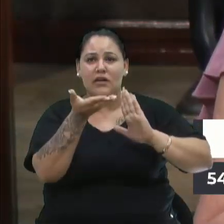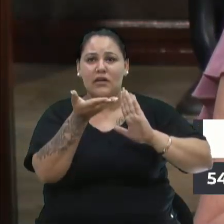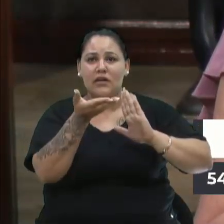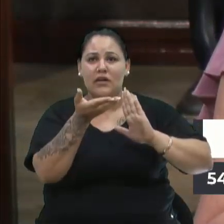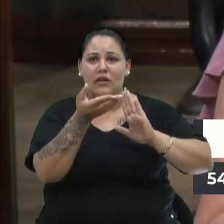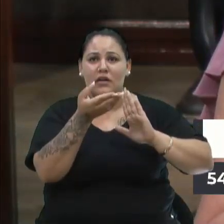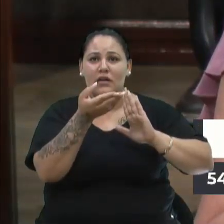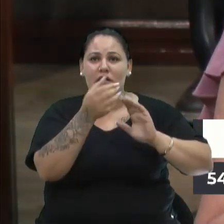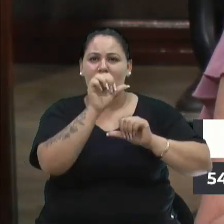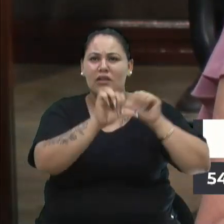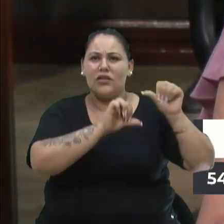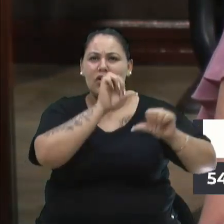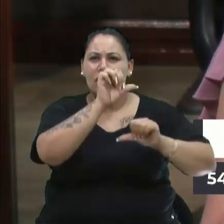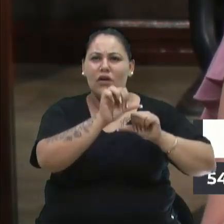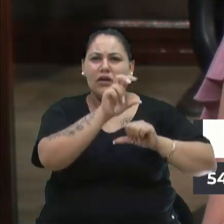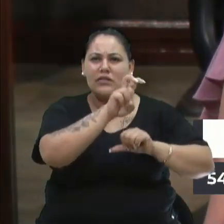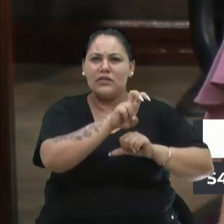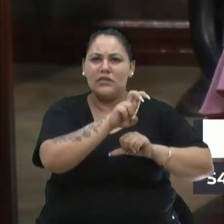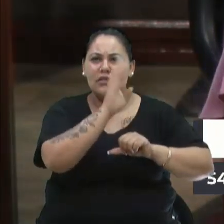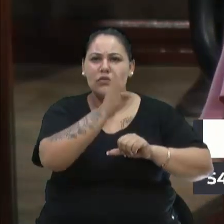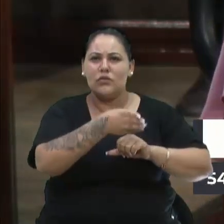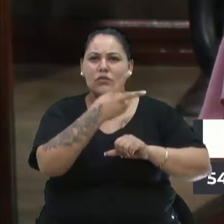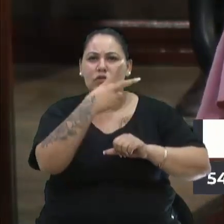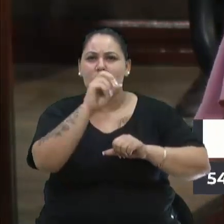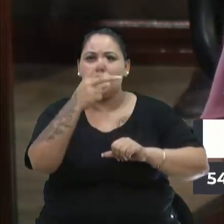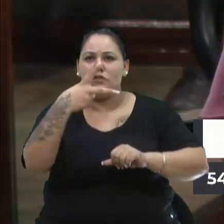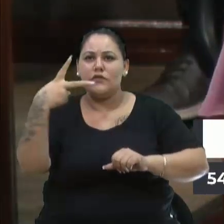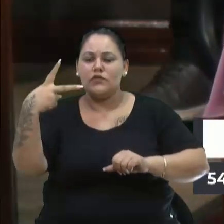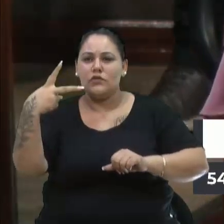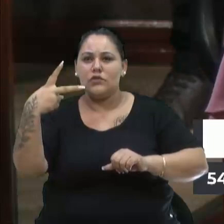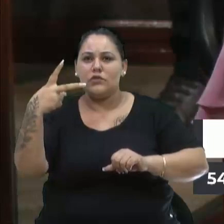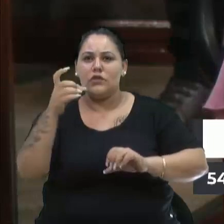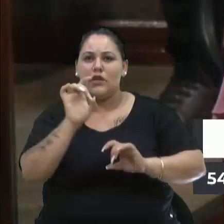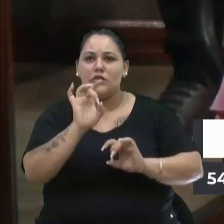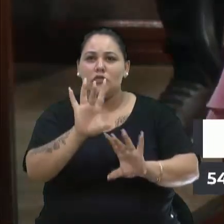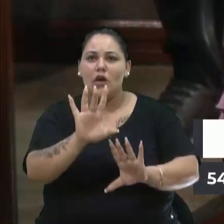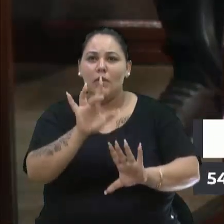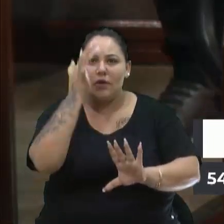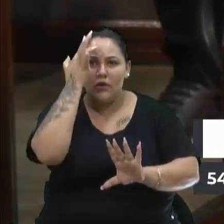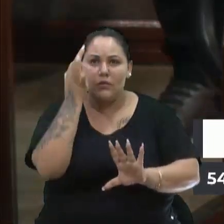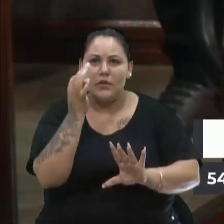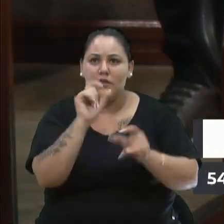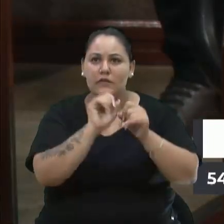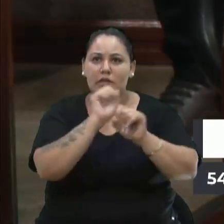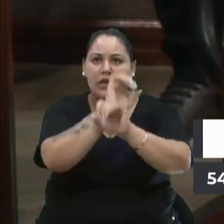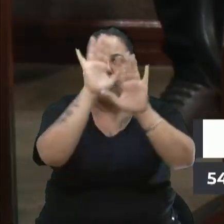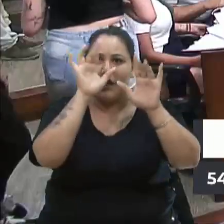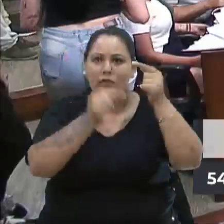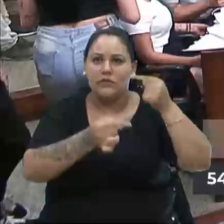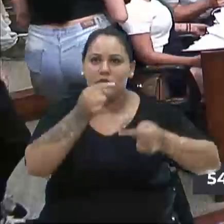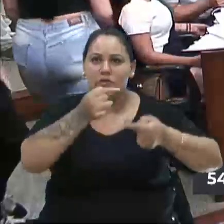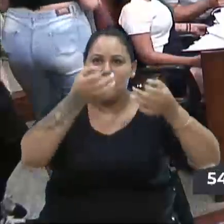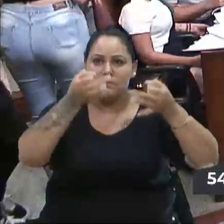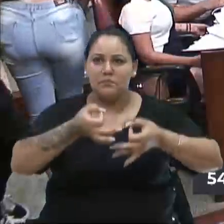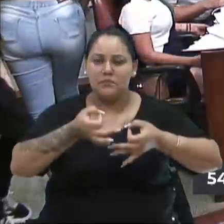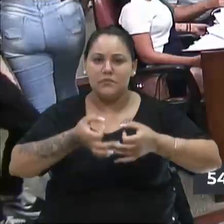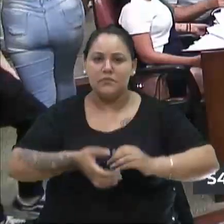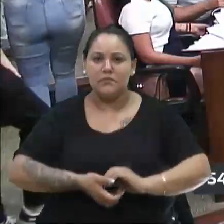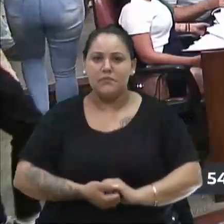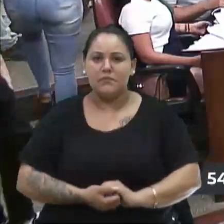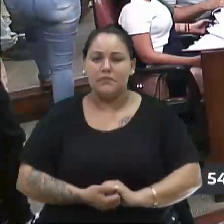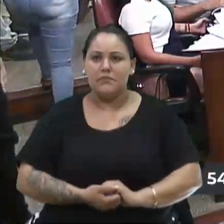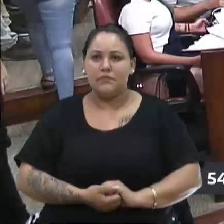emenda modificativa 5/2022. É só para que a gente compreenda e faça uma discussão mais correta. Sim.